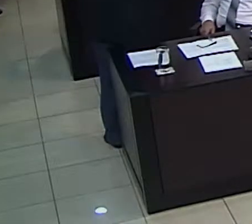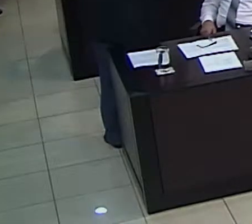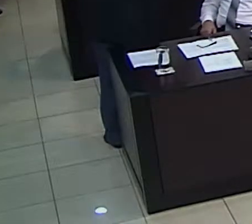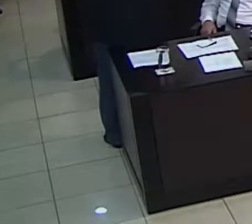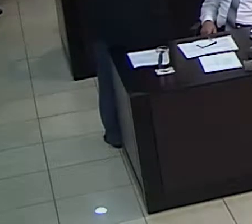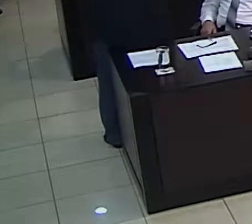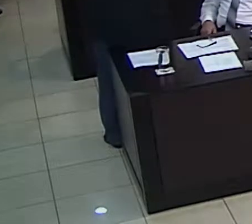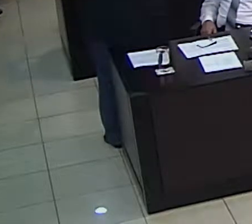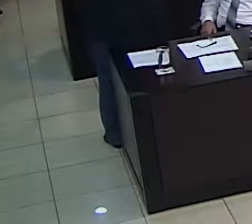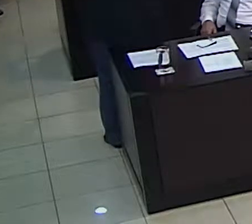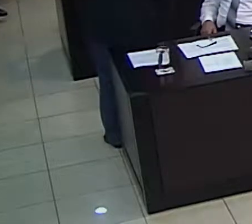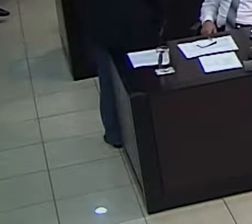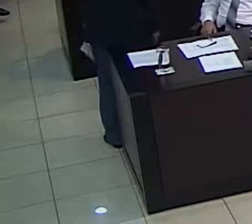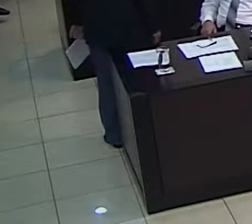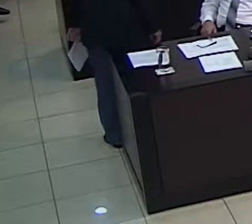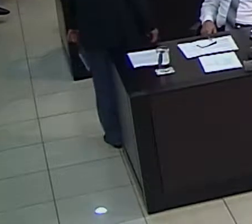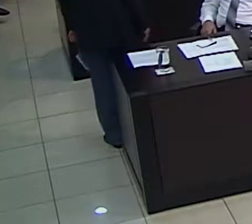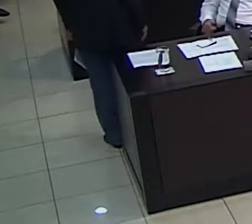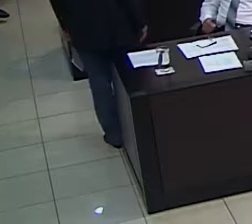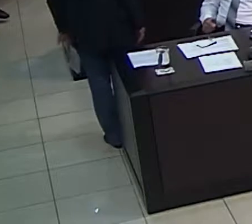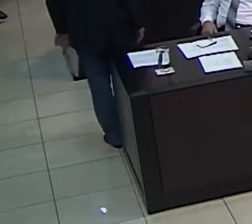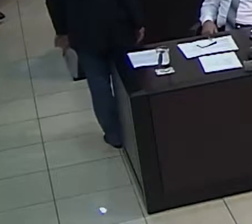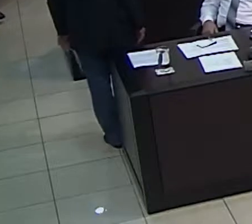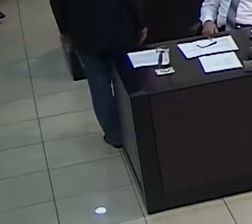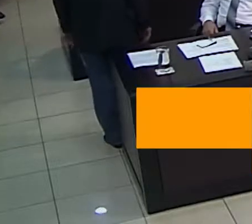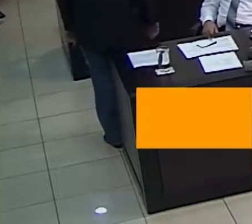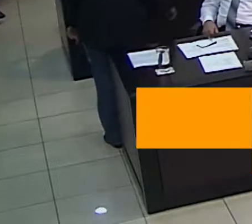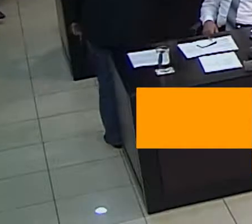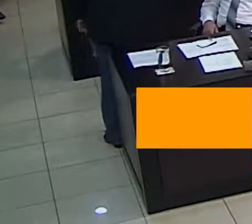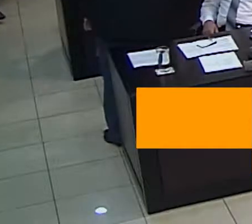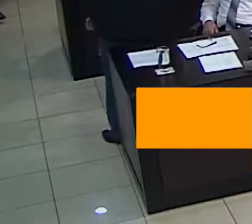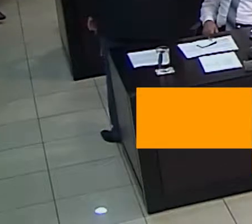o projeto está em discussão